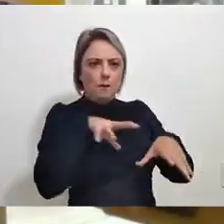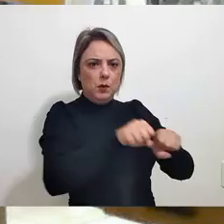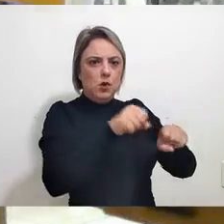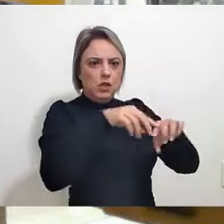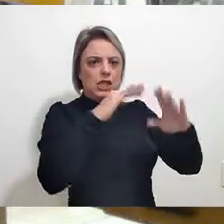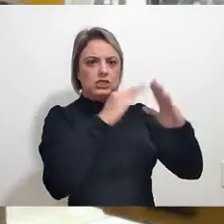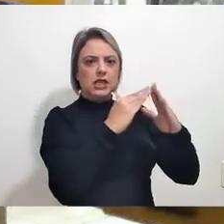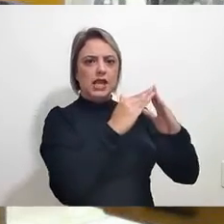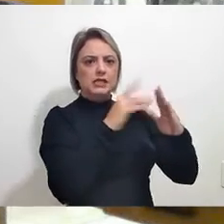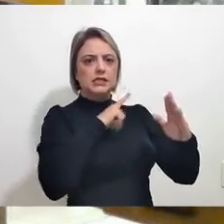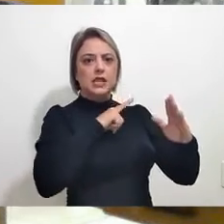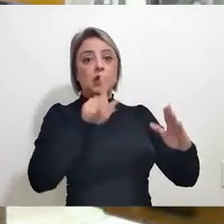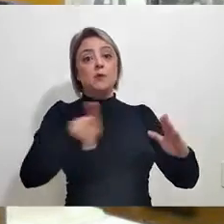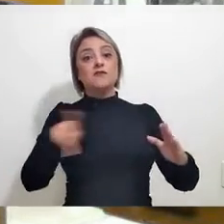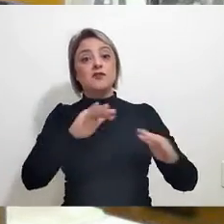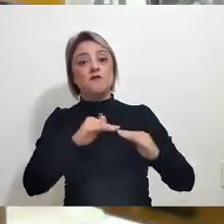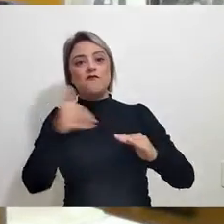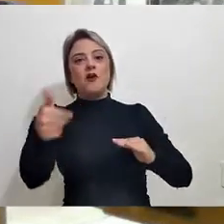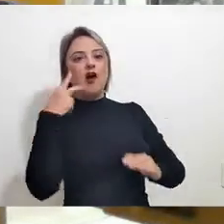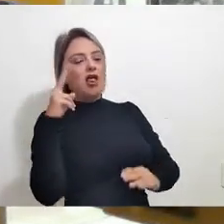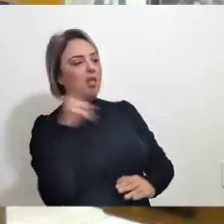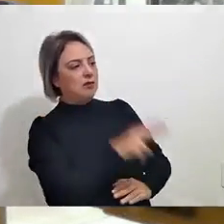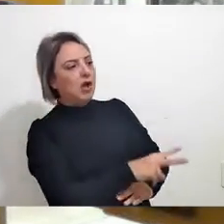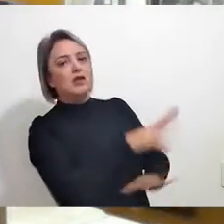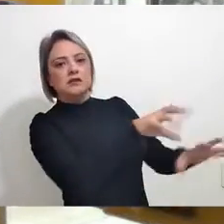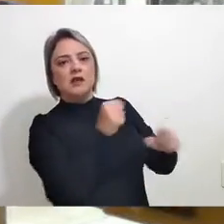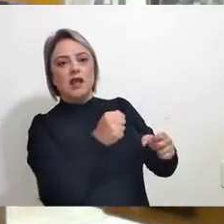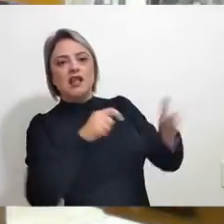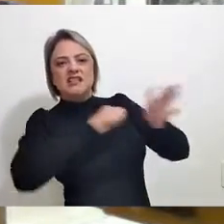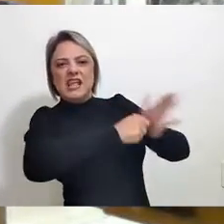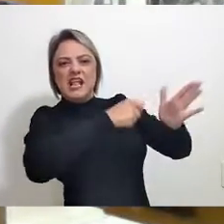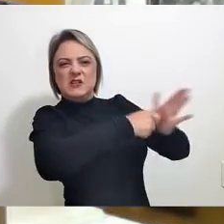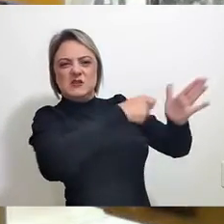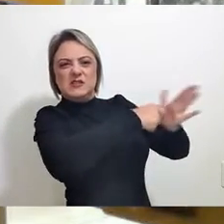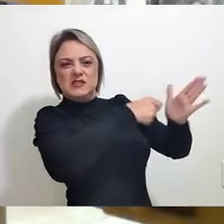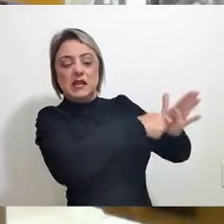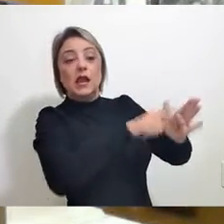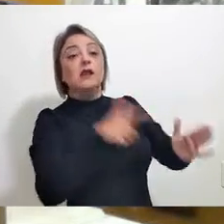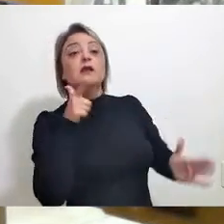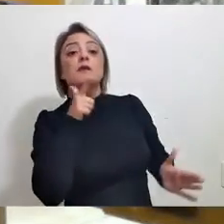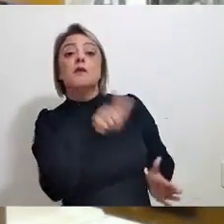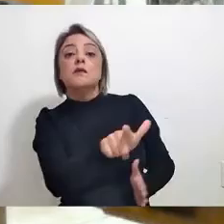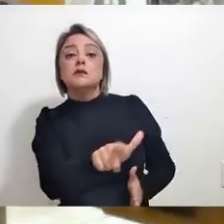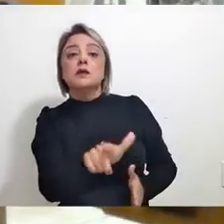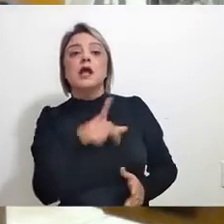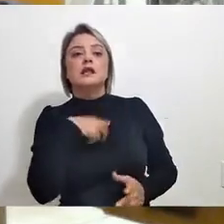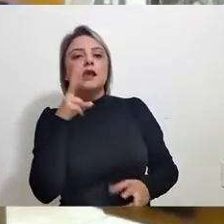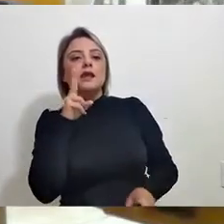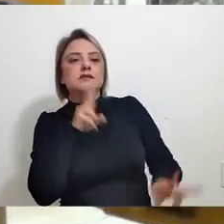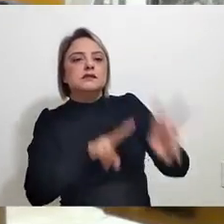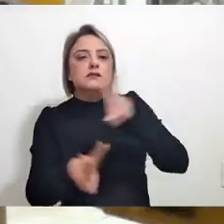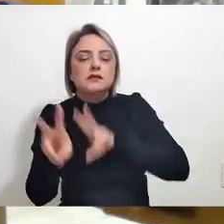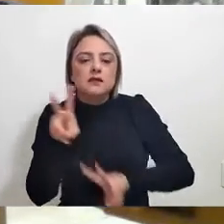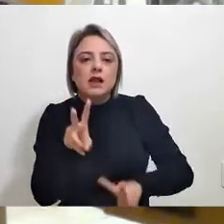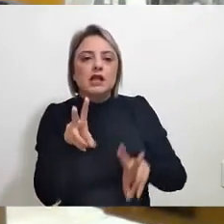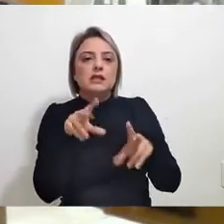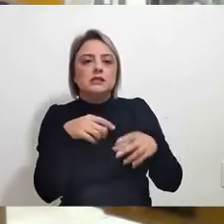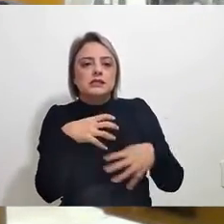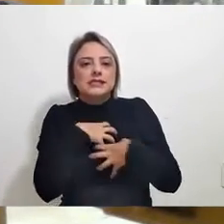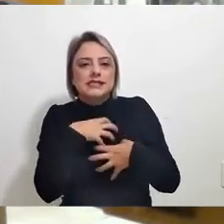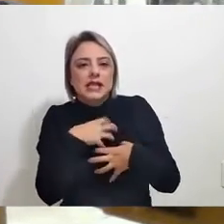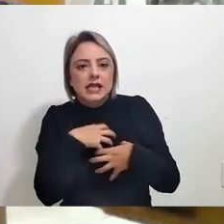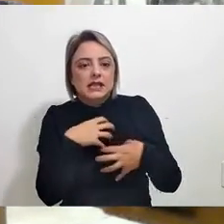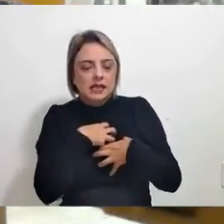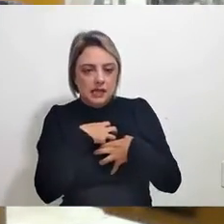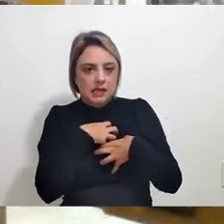vestígios nela, que ela deixa de ser infantil e na maioria das vezes porque está sendo muito maltratada, está sendo muito negligenciada e precisa de